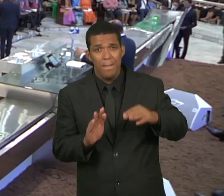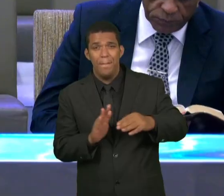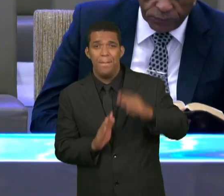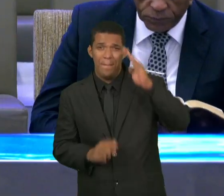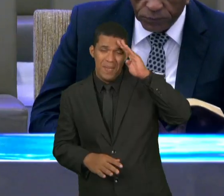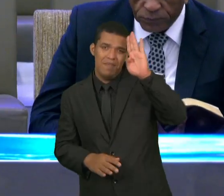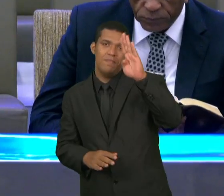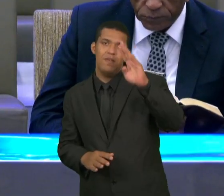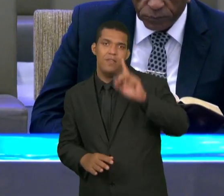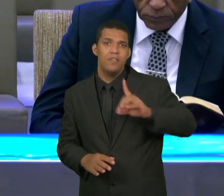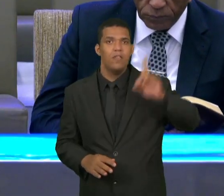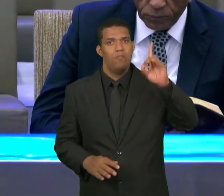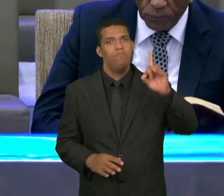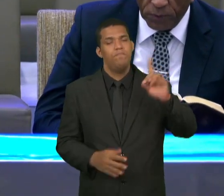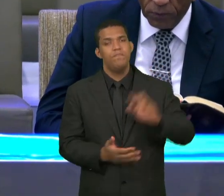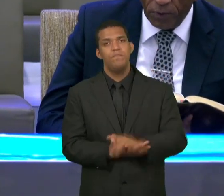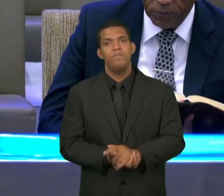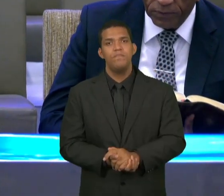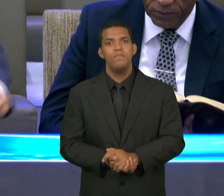para o qual nascemos.